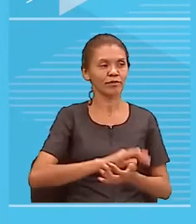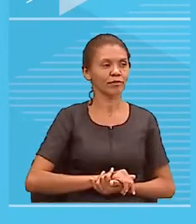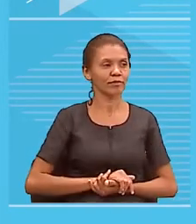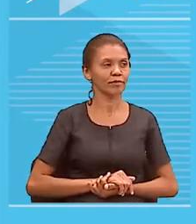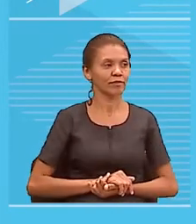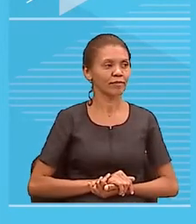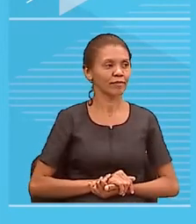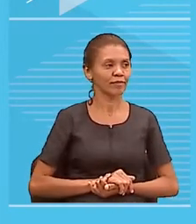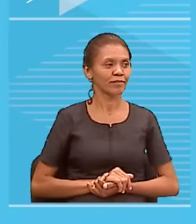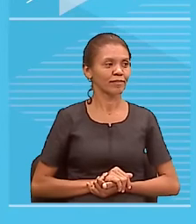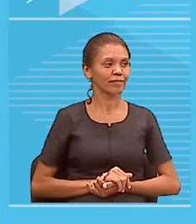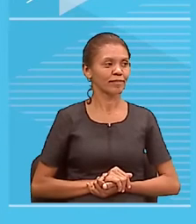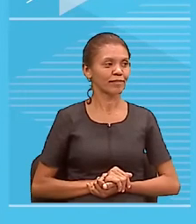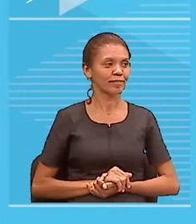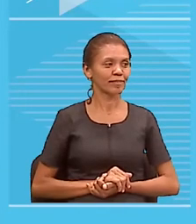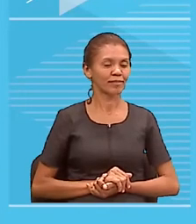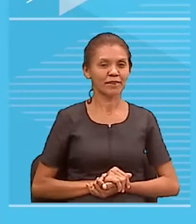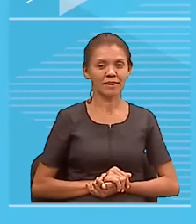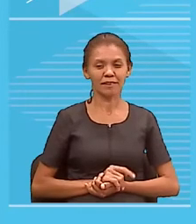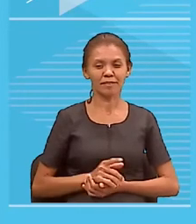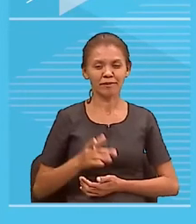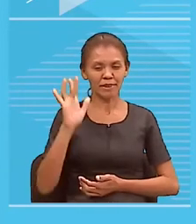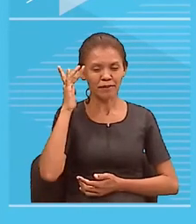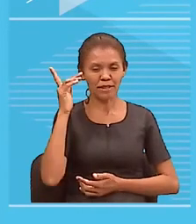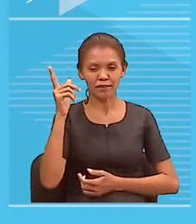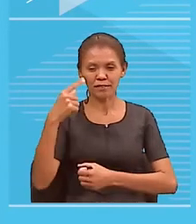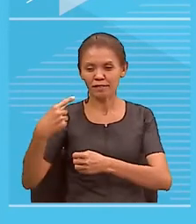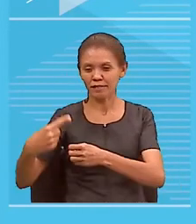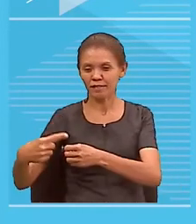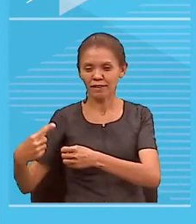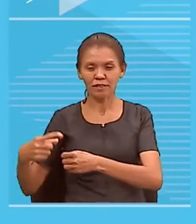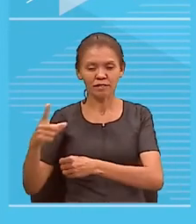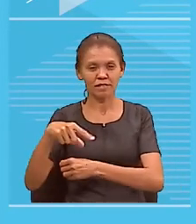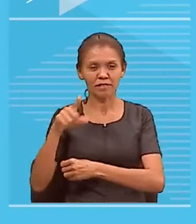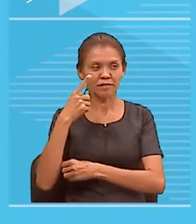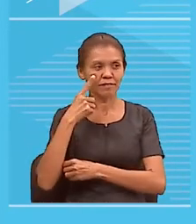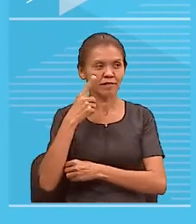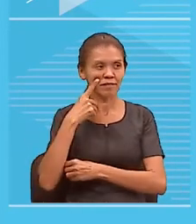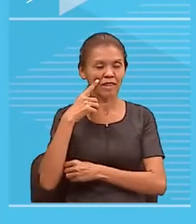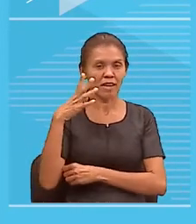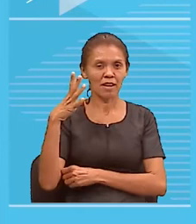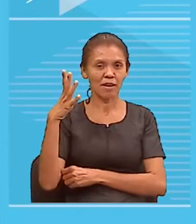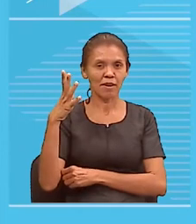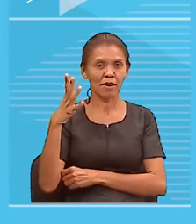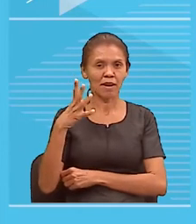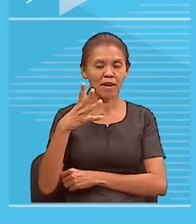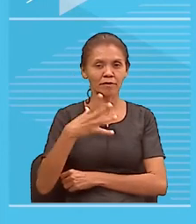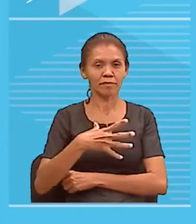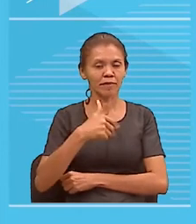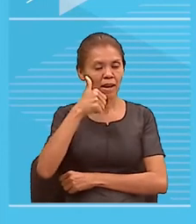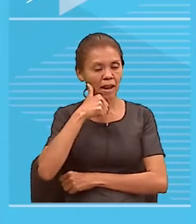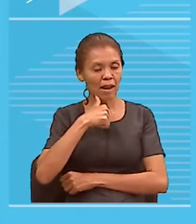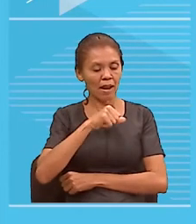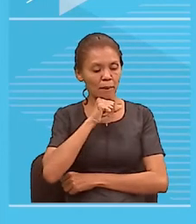quando a gente não entrar eu acho que você já já viu isso né quando o leite da mãe não tá alimentando direito